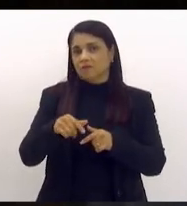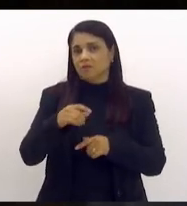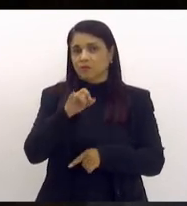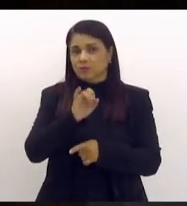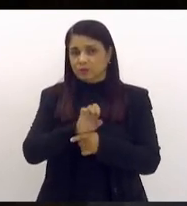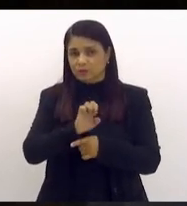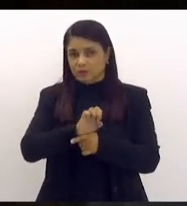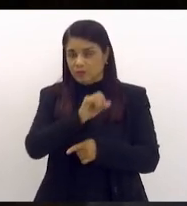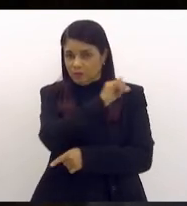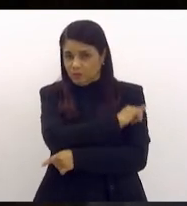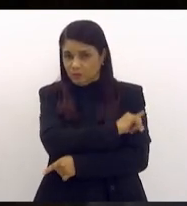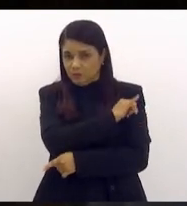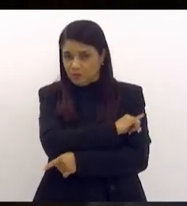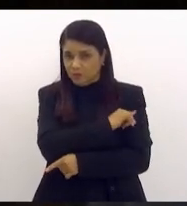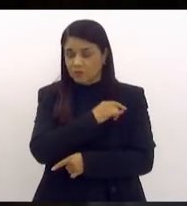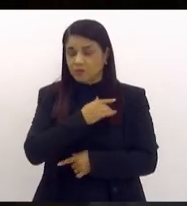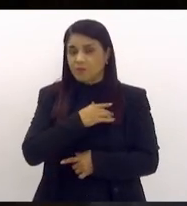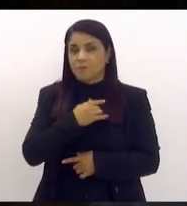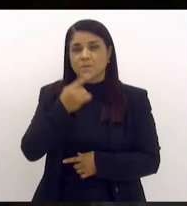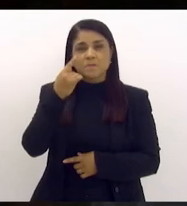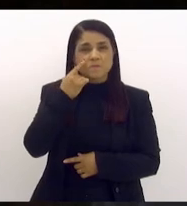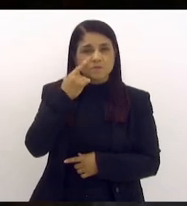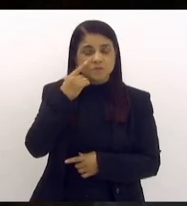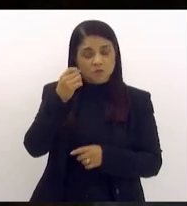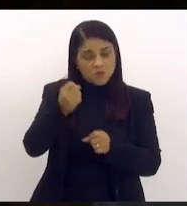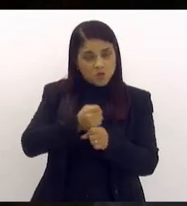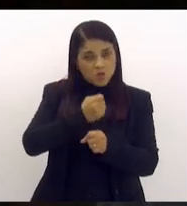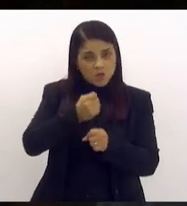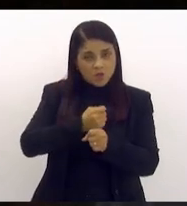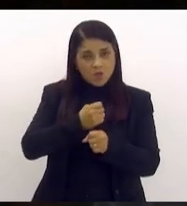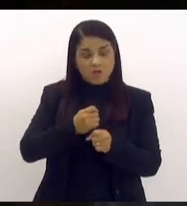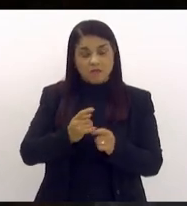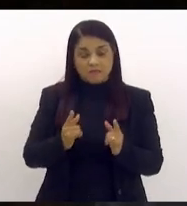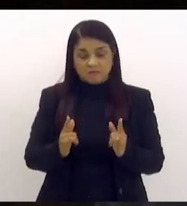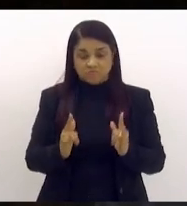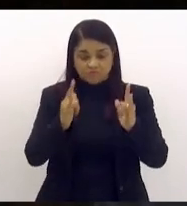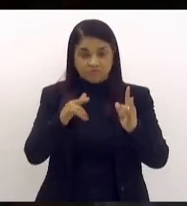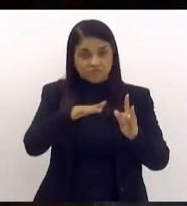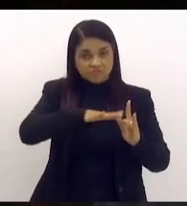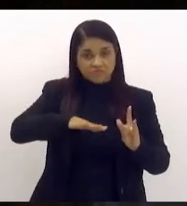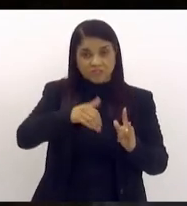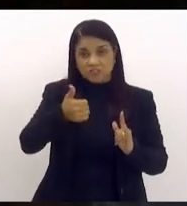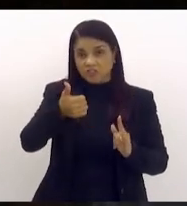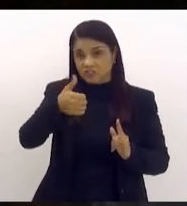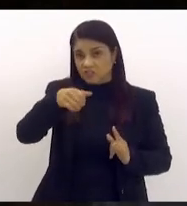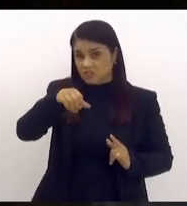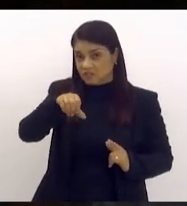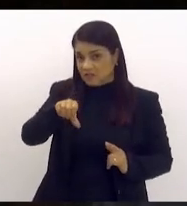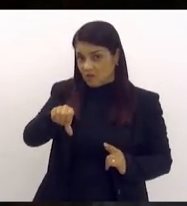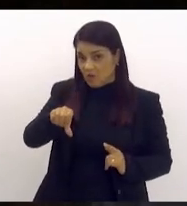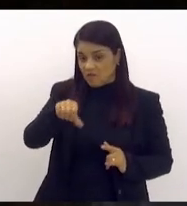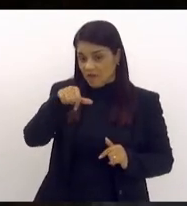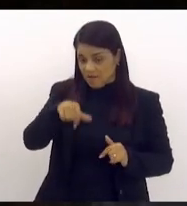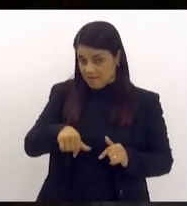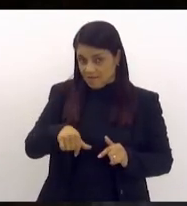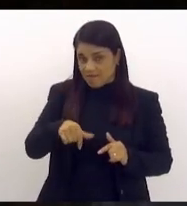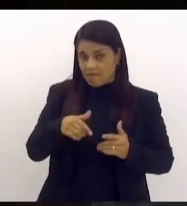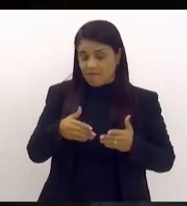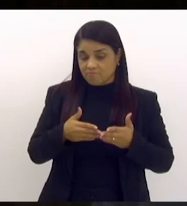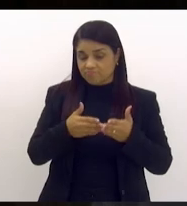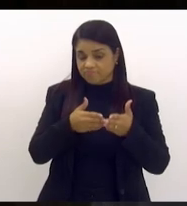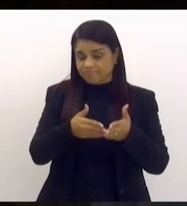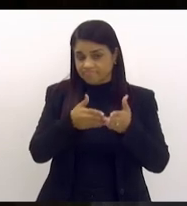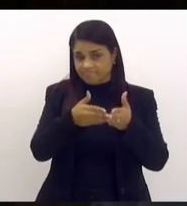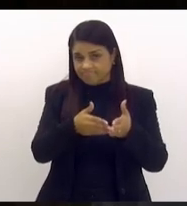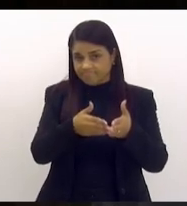Janeiro é Tá previsto a construção 19 plataformas que a gente quer acreditar que boa parte delas serão feitas aqui no Rio que é para